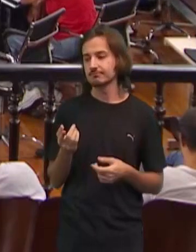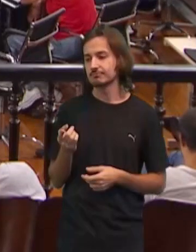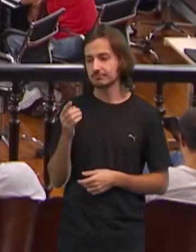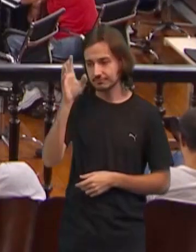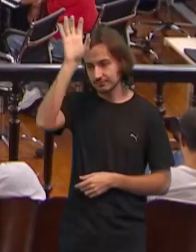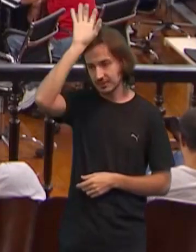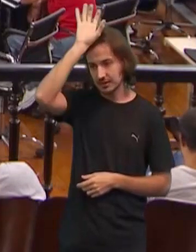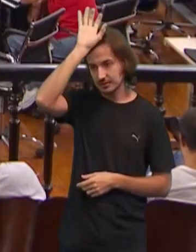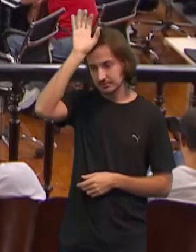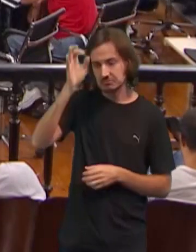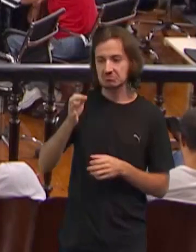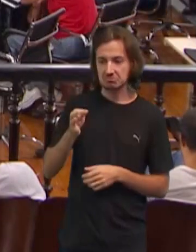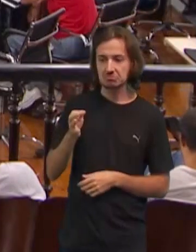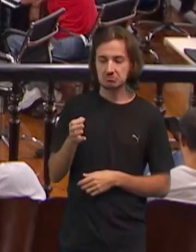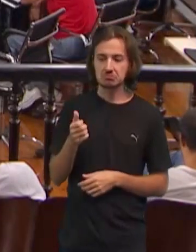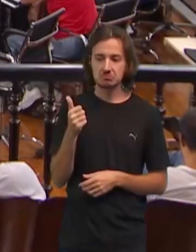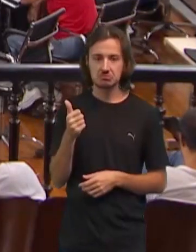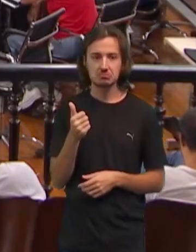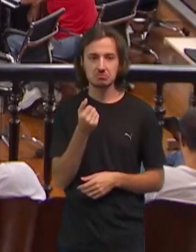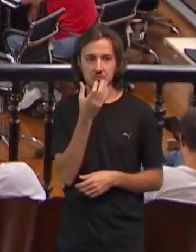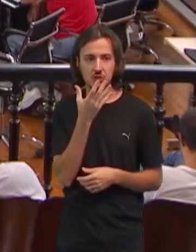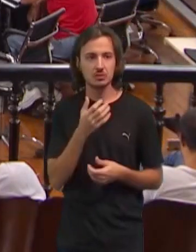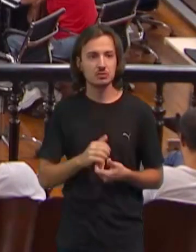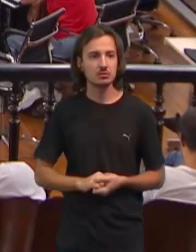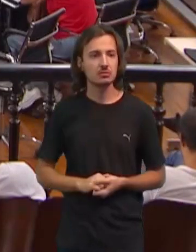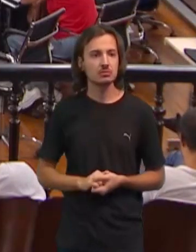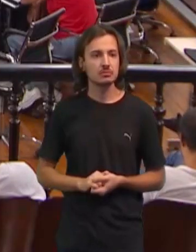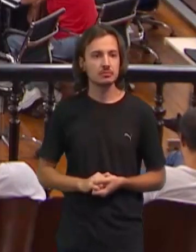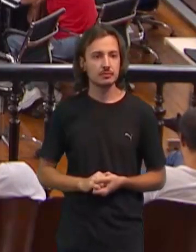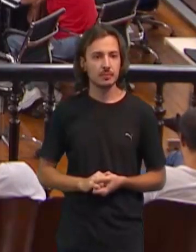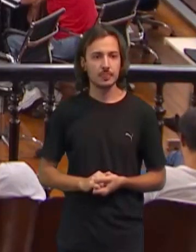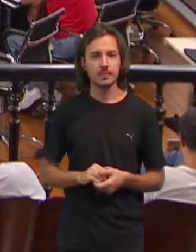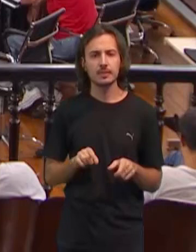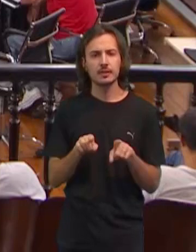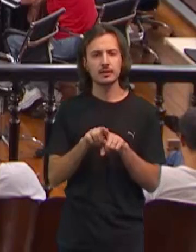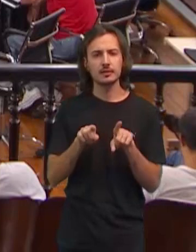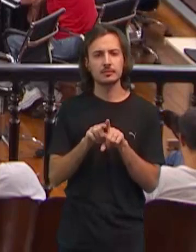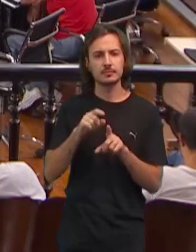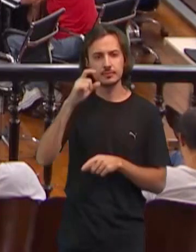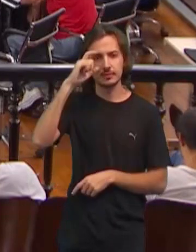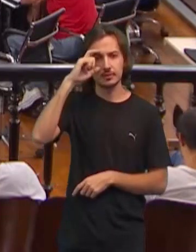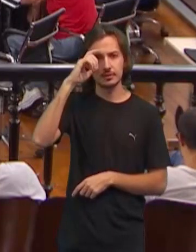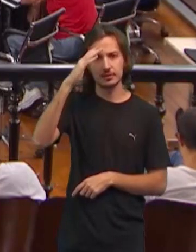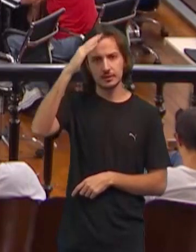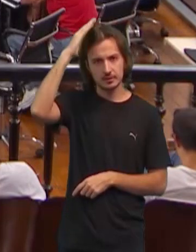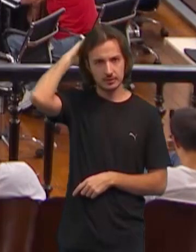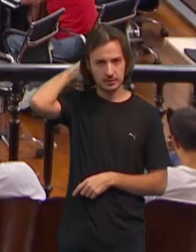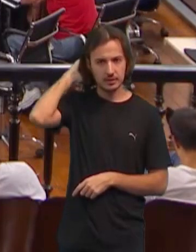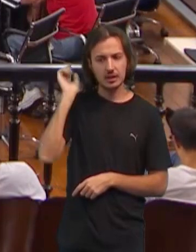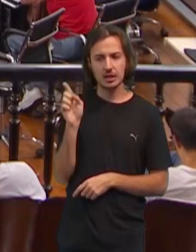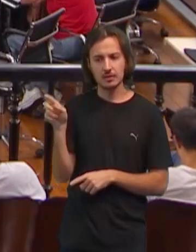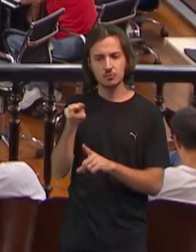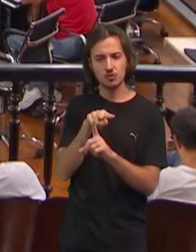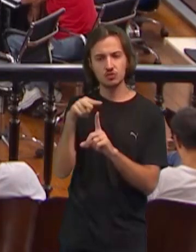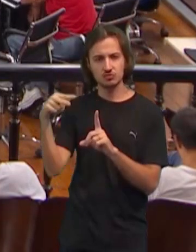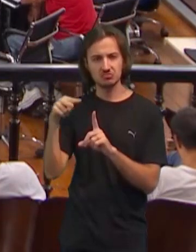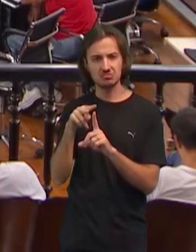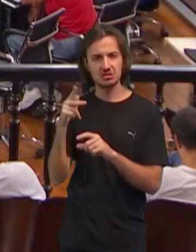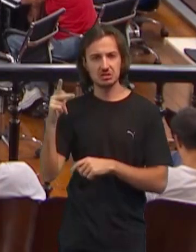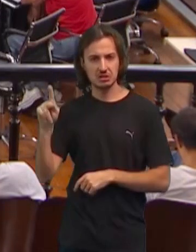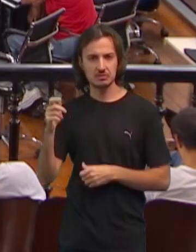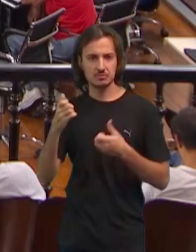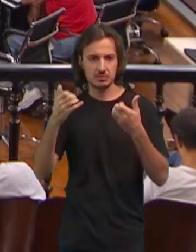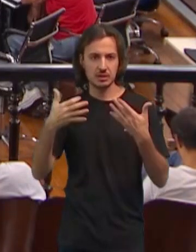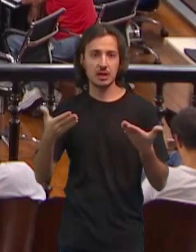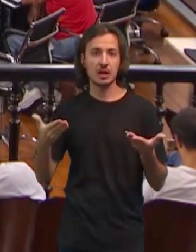também manifestação do vereador André Luiz, que tem a visão desse veto, que nós continuamos em discussão